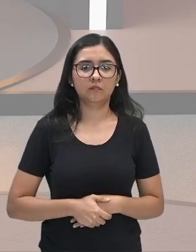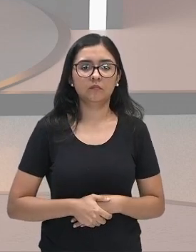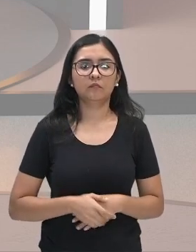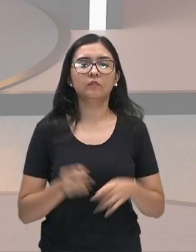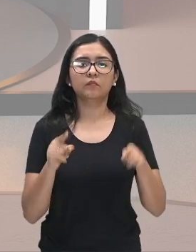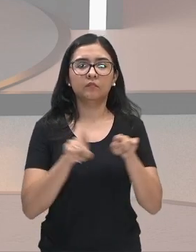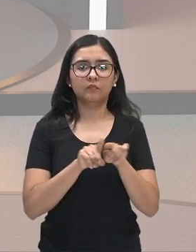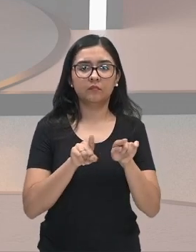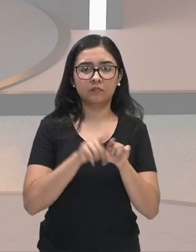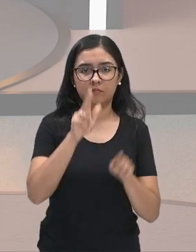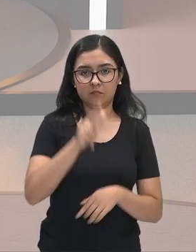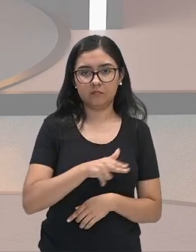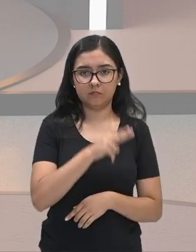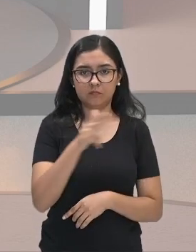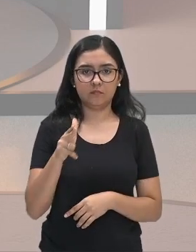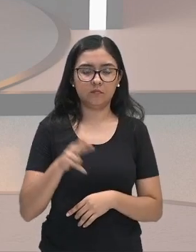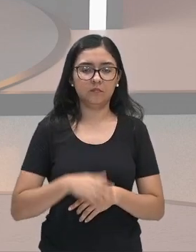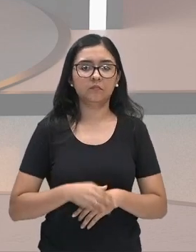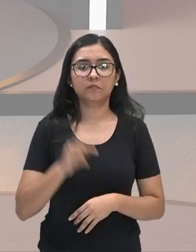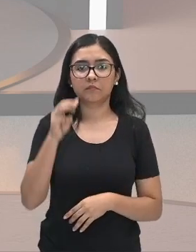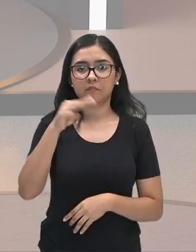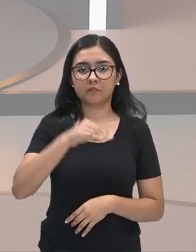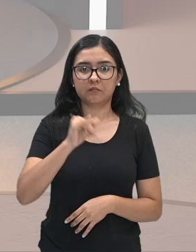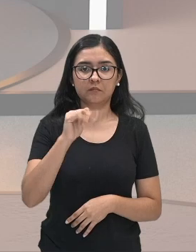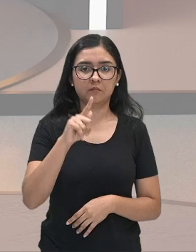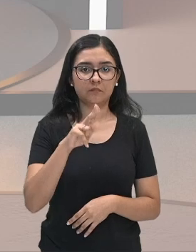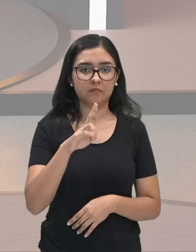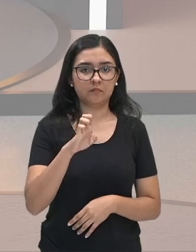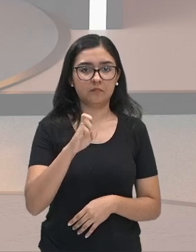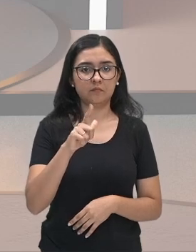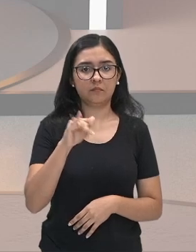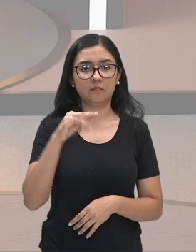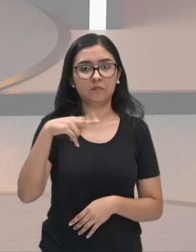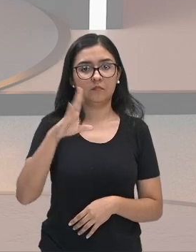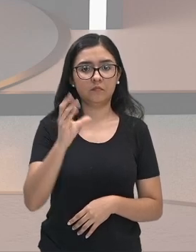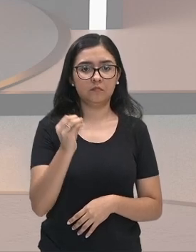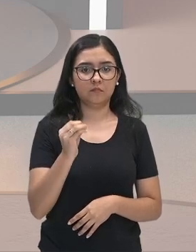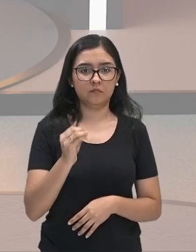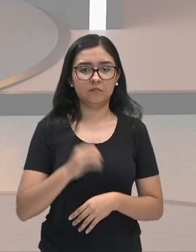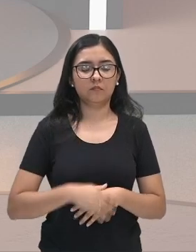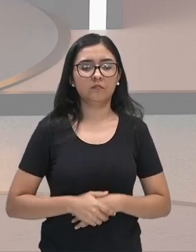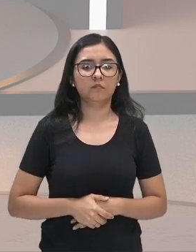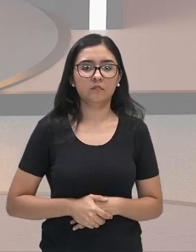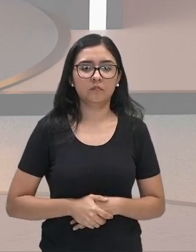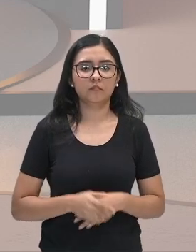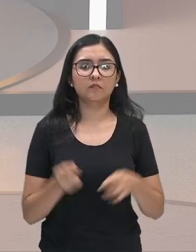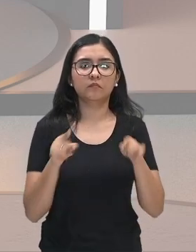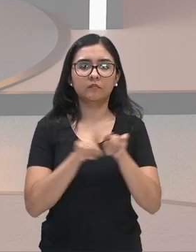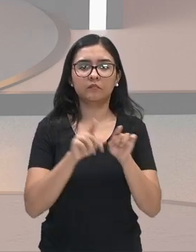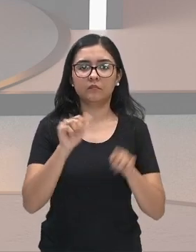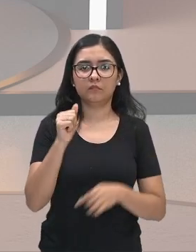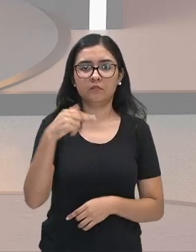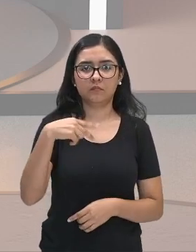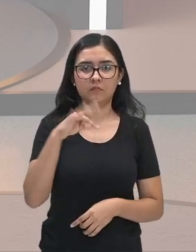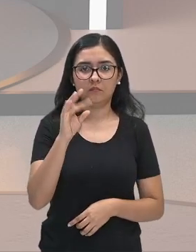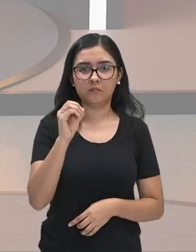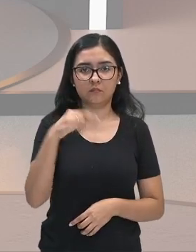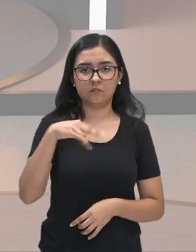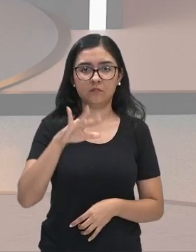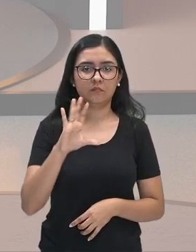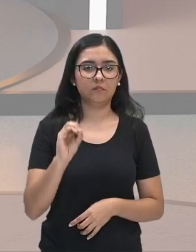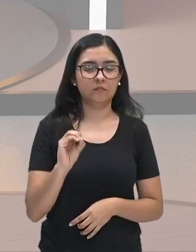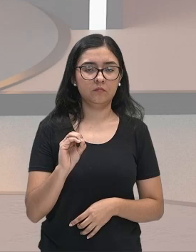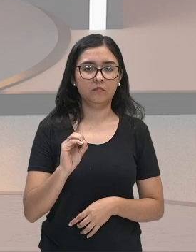Miguelinho, pode passar, Frei Miguelinho, aí o Frei Miguelinho e Antônio Carlos Ribeiro